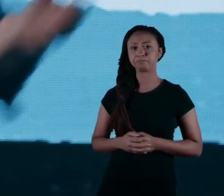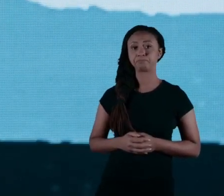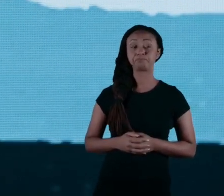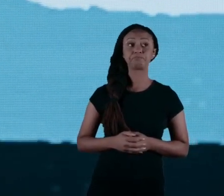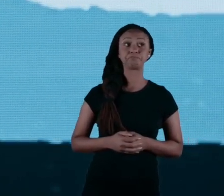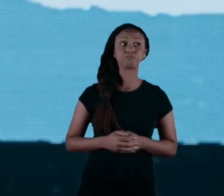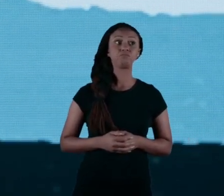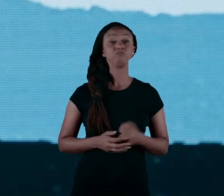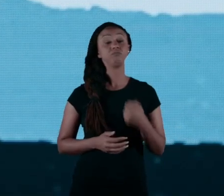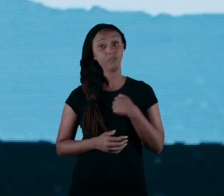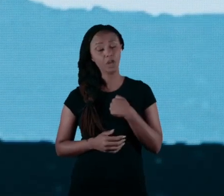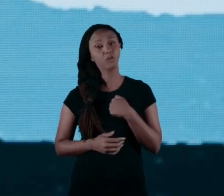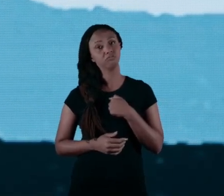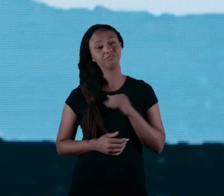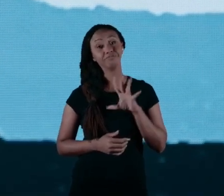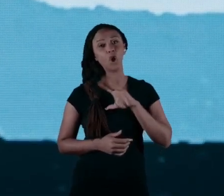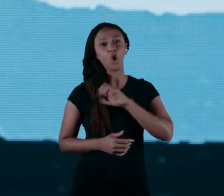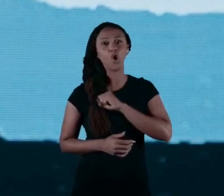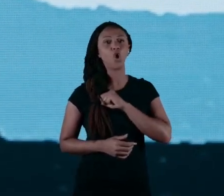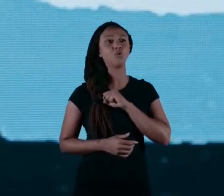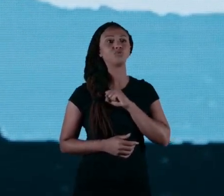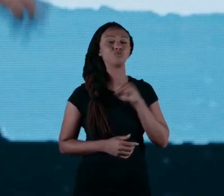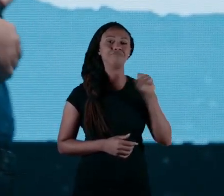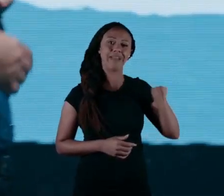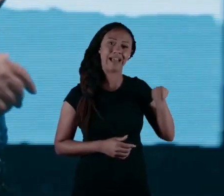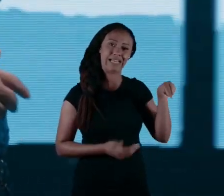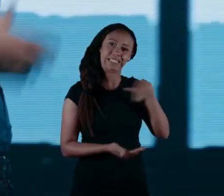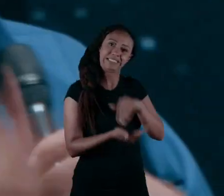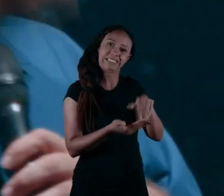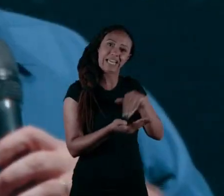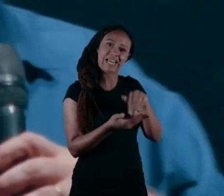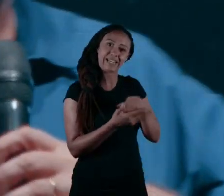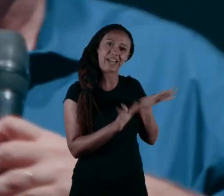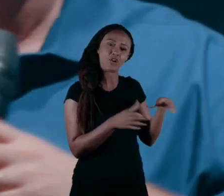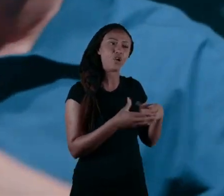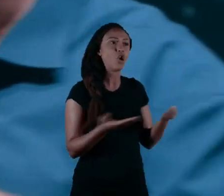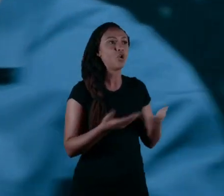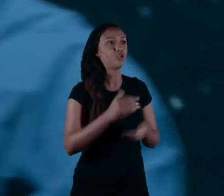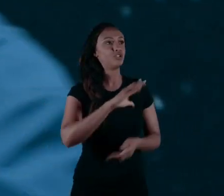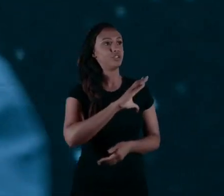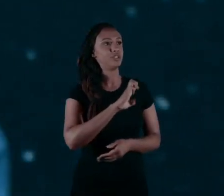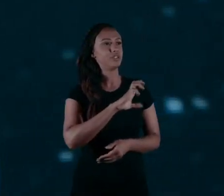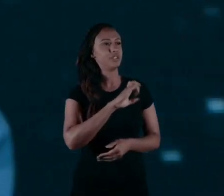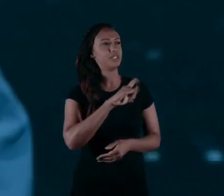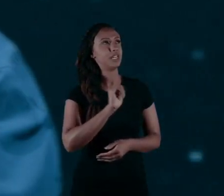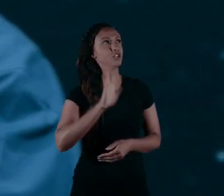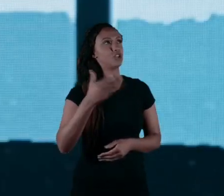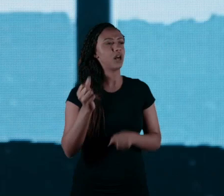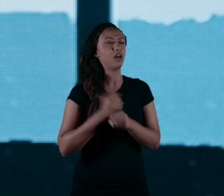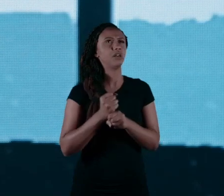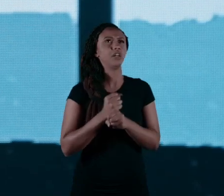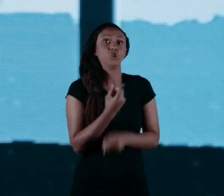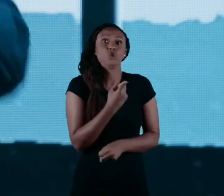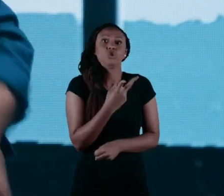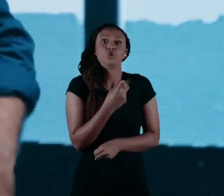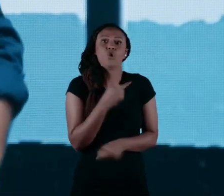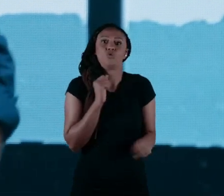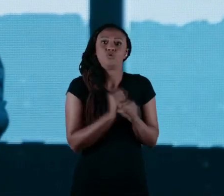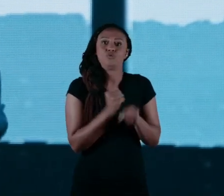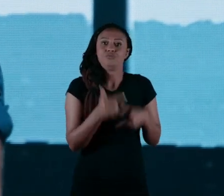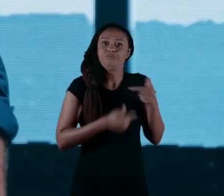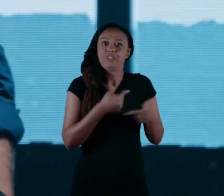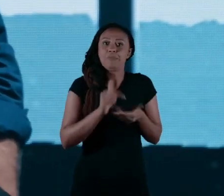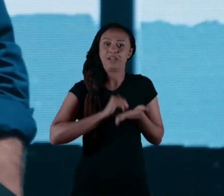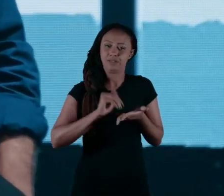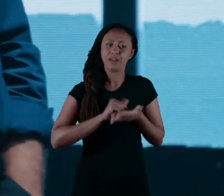Eu gosto muito de conversar com as nossas secretárias, né? Hoje a Cecília está conosco há já 12 anos.